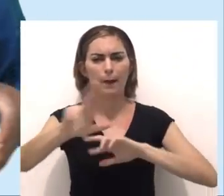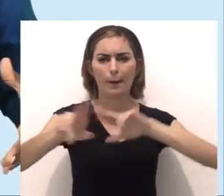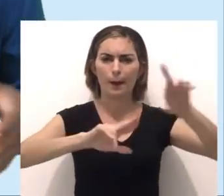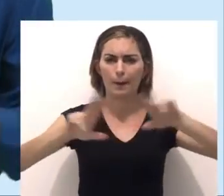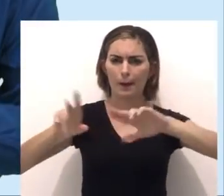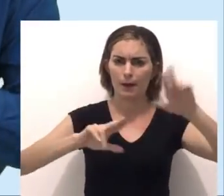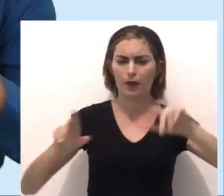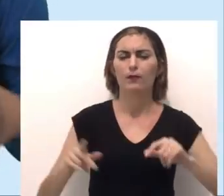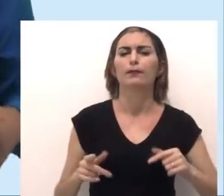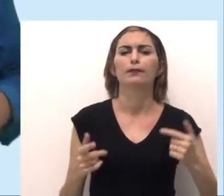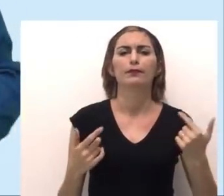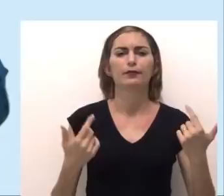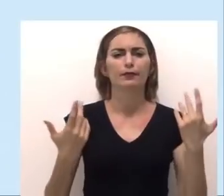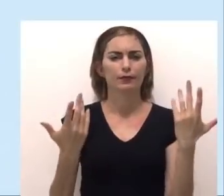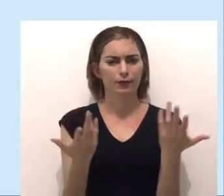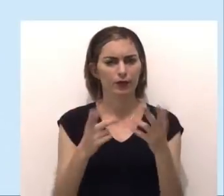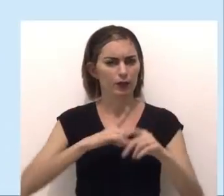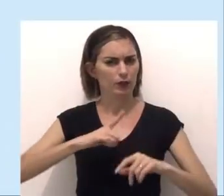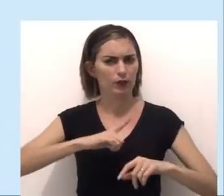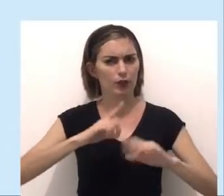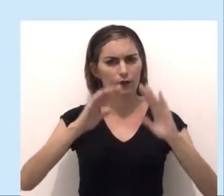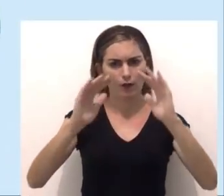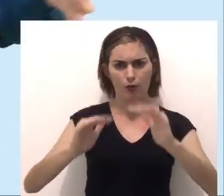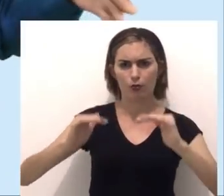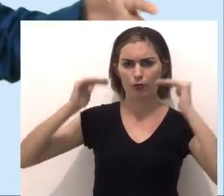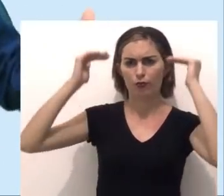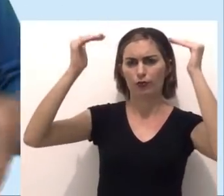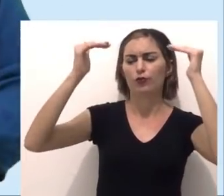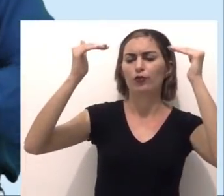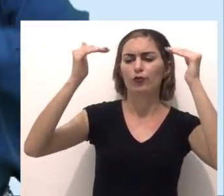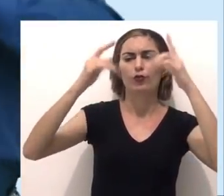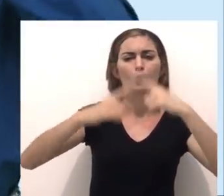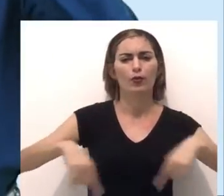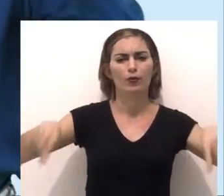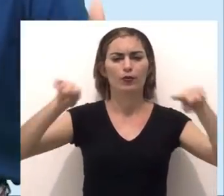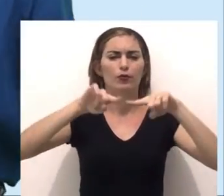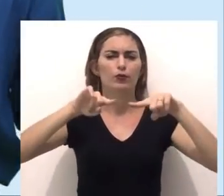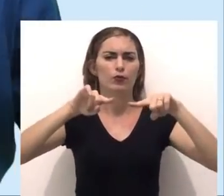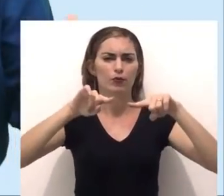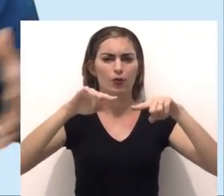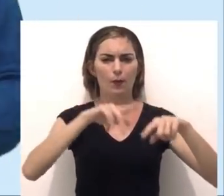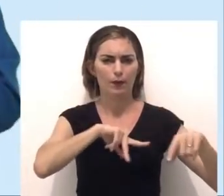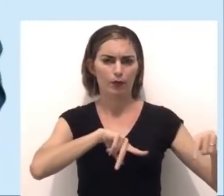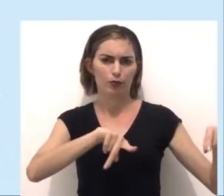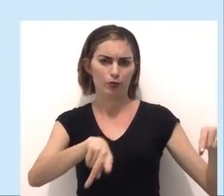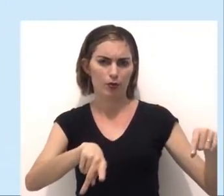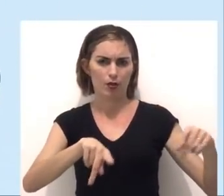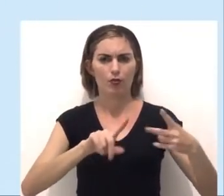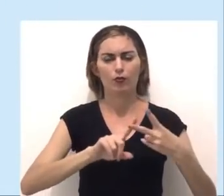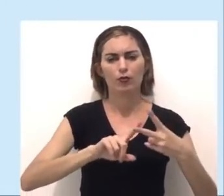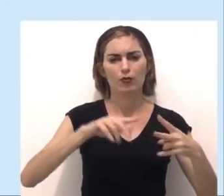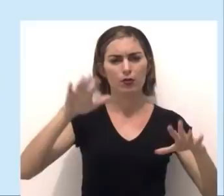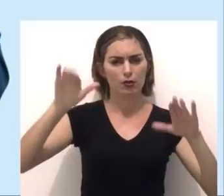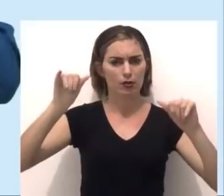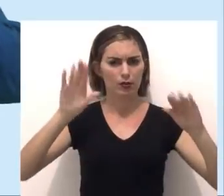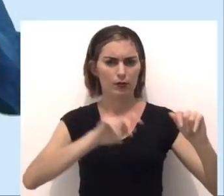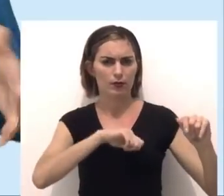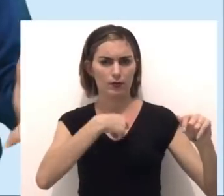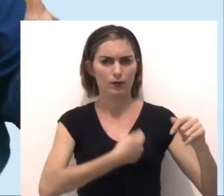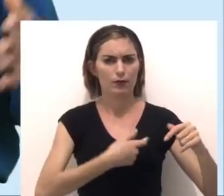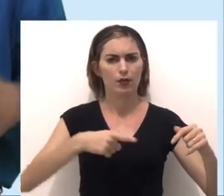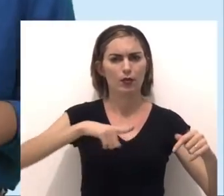nós tivemos várias formas de absolutismo. Tivemos absolutismo em Portugal,